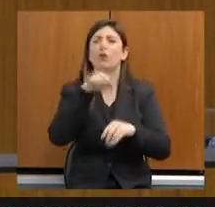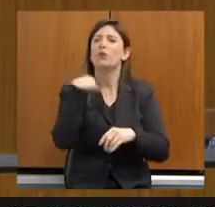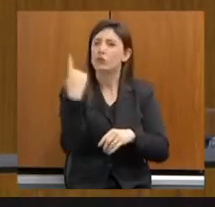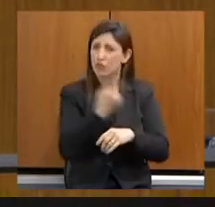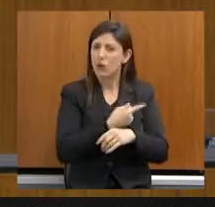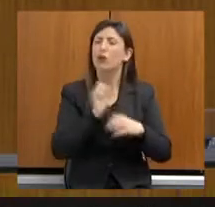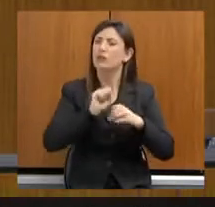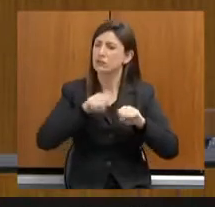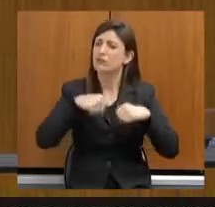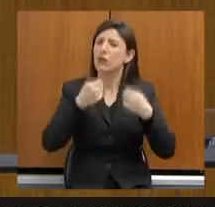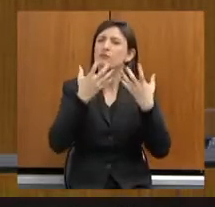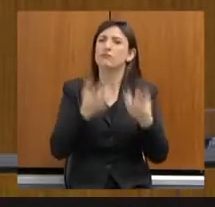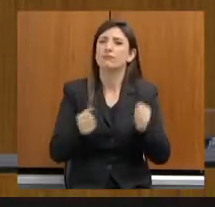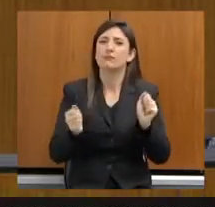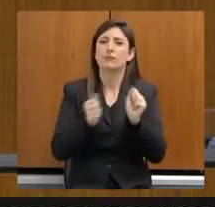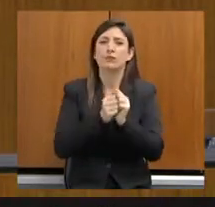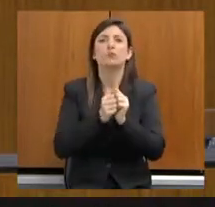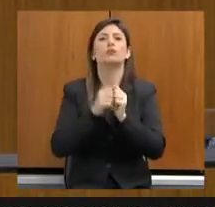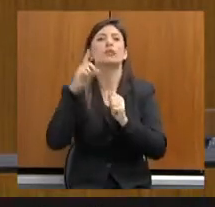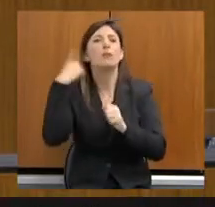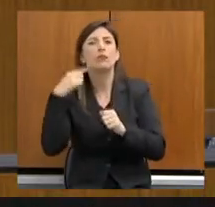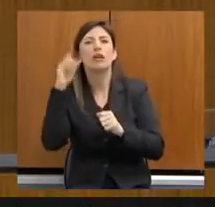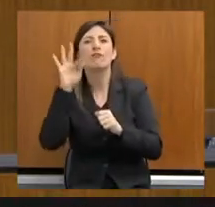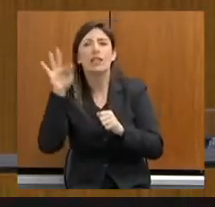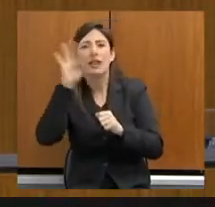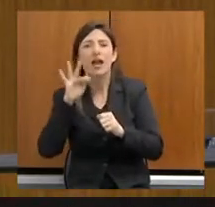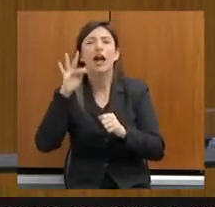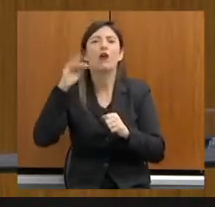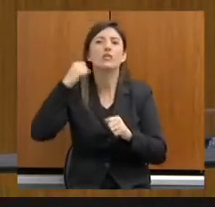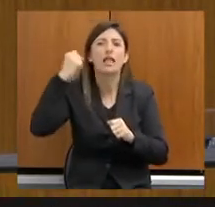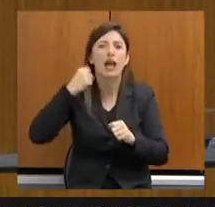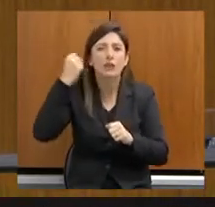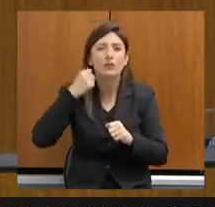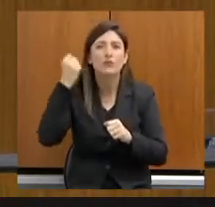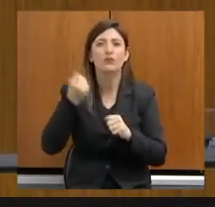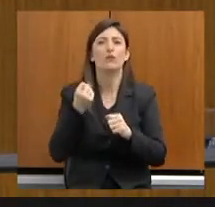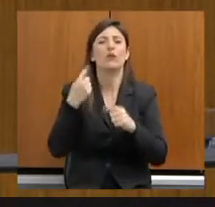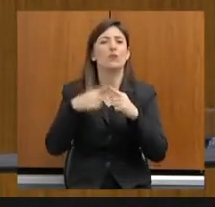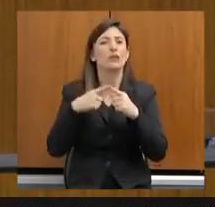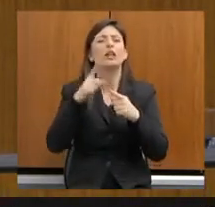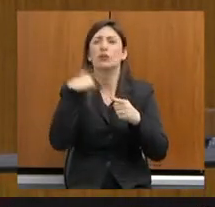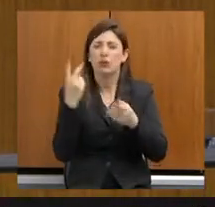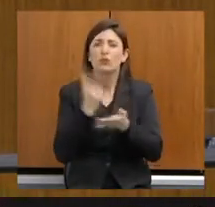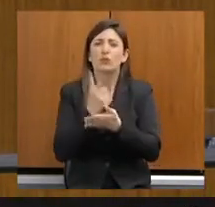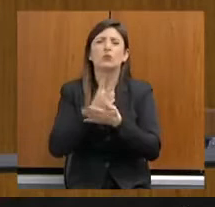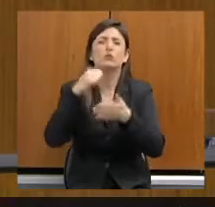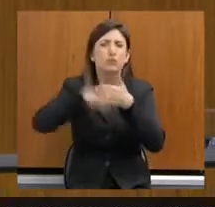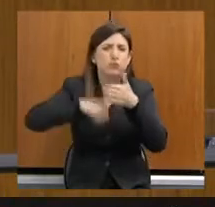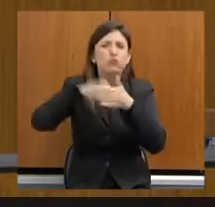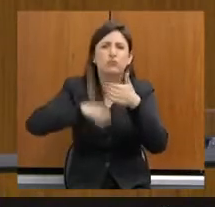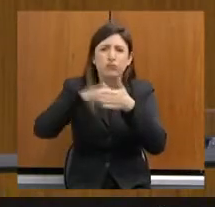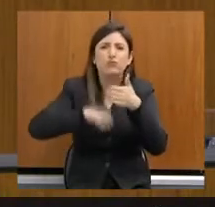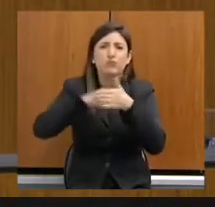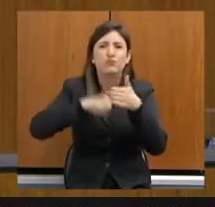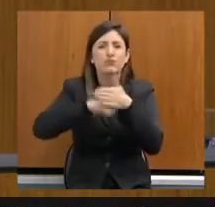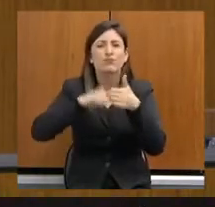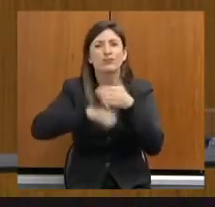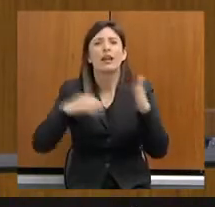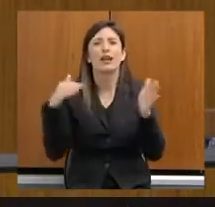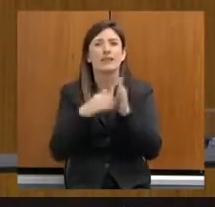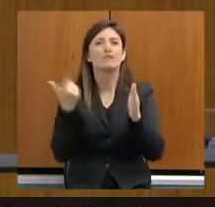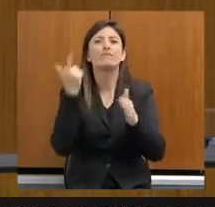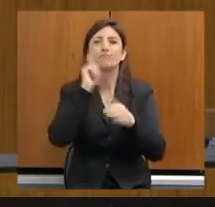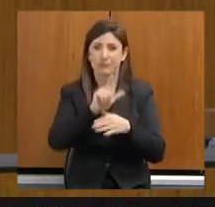junto com os nossos deputados federais junto com os nossos senadores para Água Mole pedra dura né Uma hora Acontece uma hora